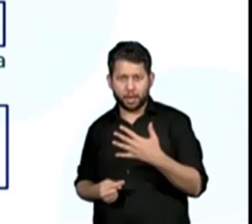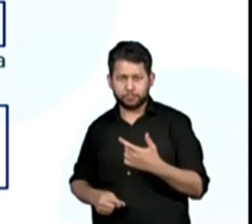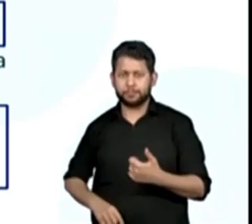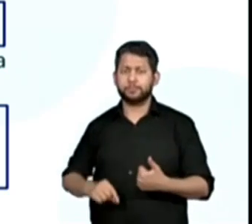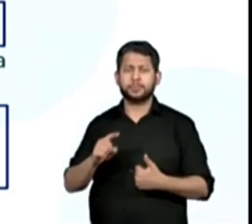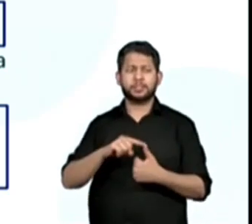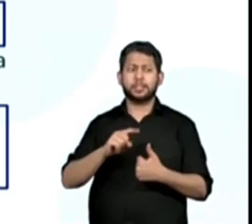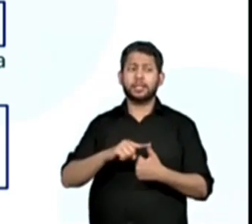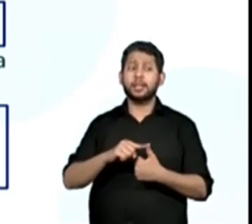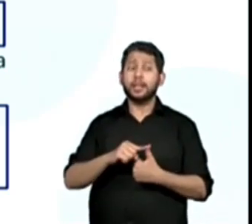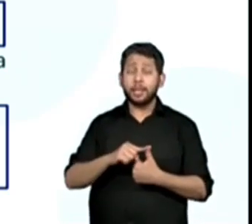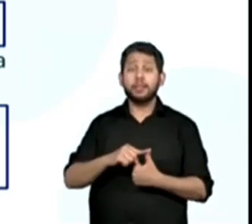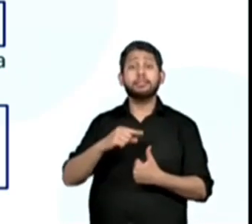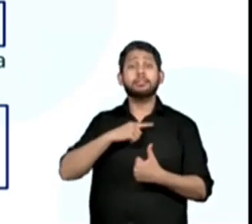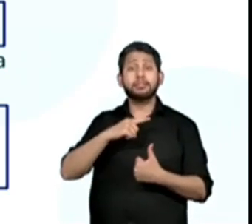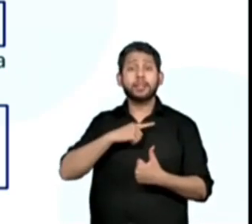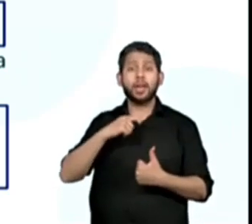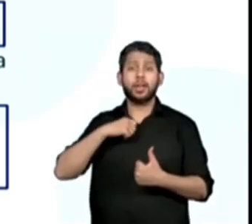ó.